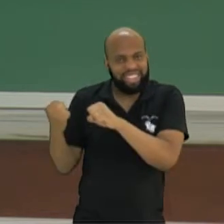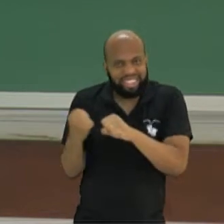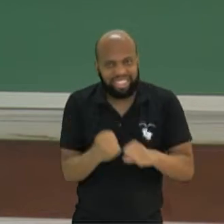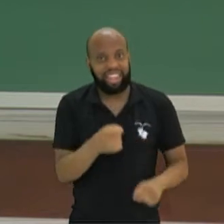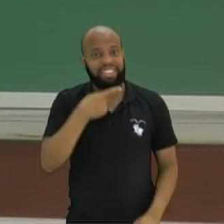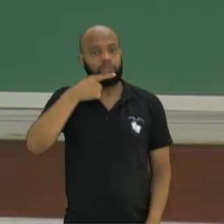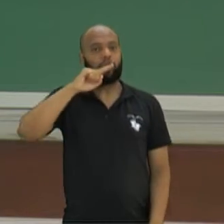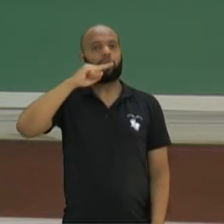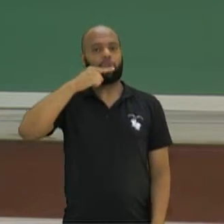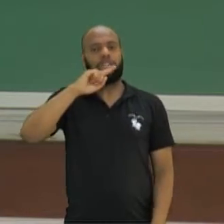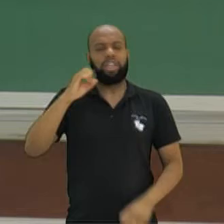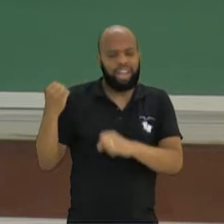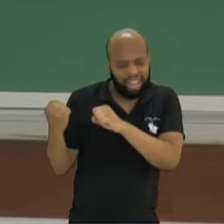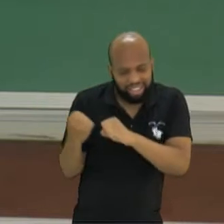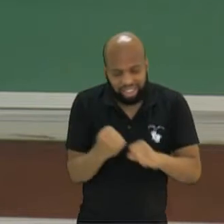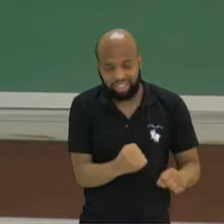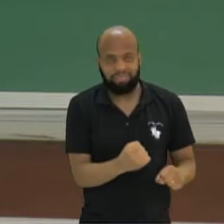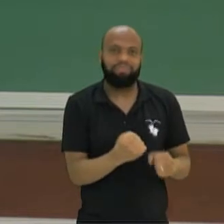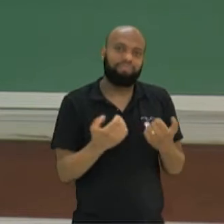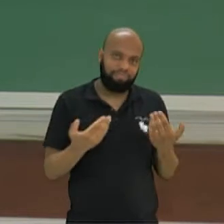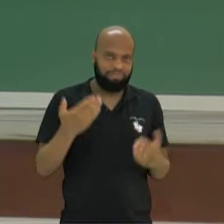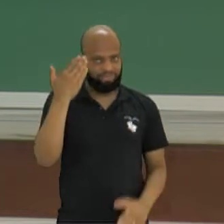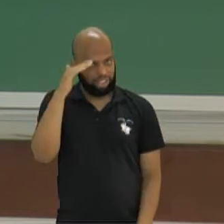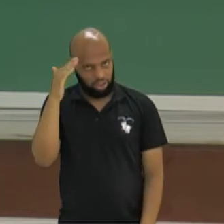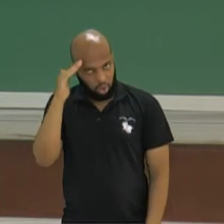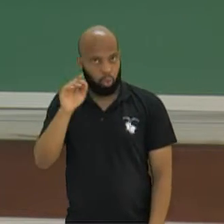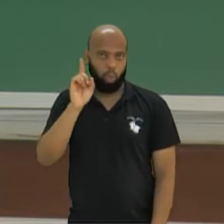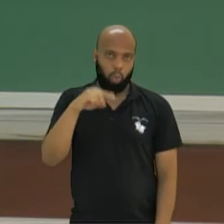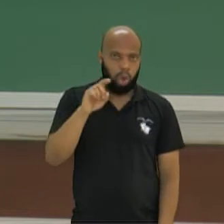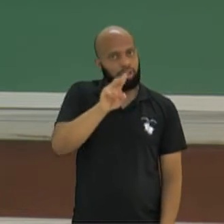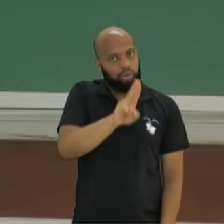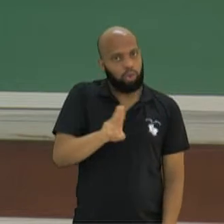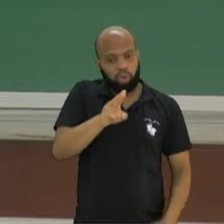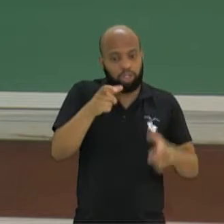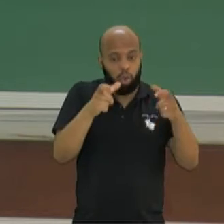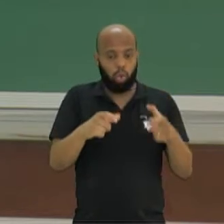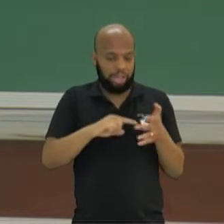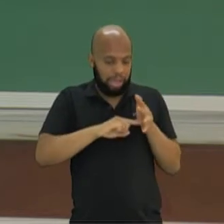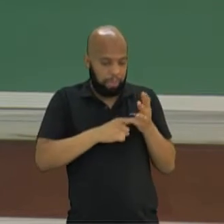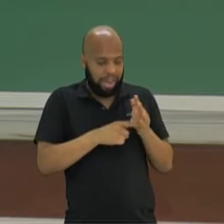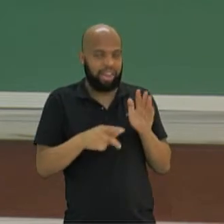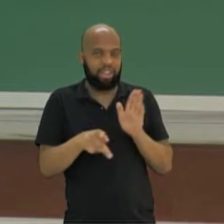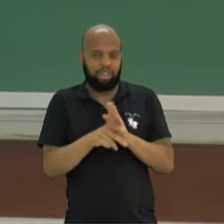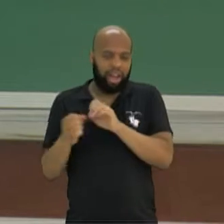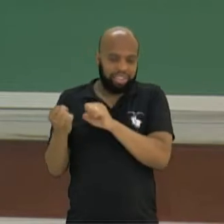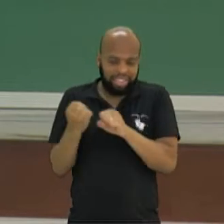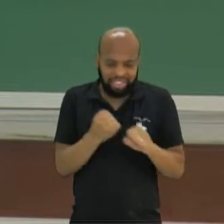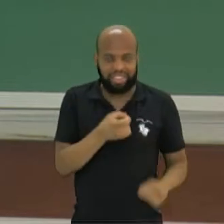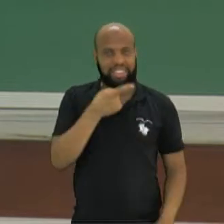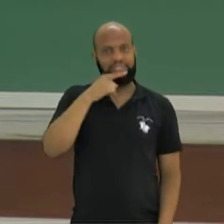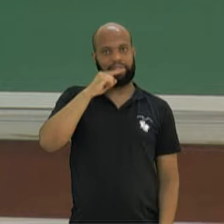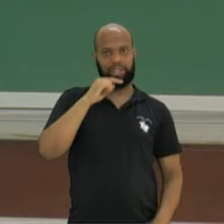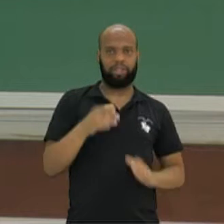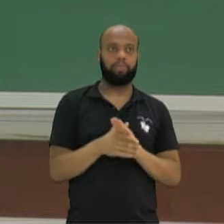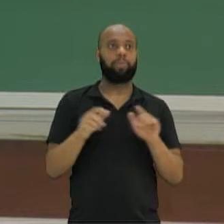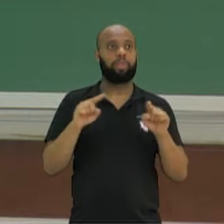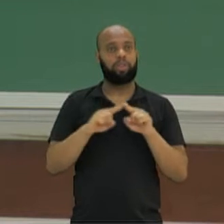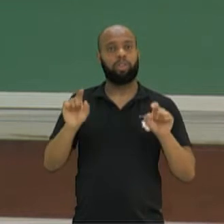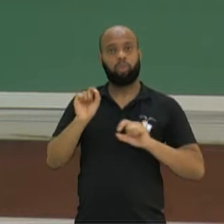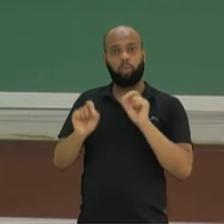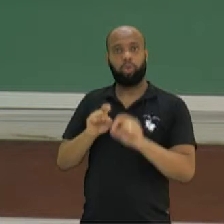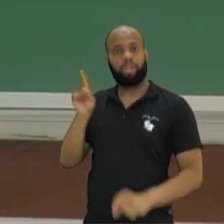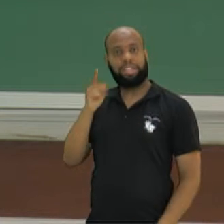mais histórico, ser a oficina, como era utilizado, né, onde estava a máquina de fazer. Né? Mas aqui no